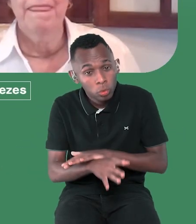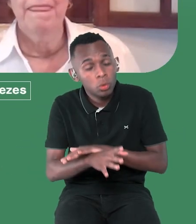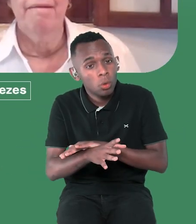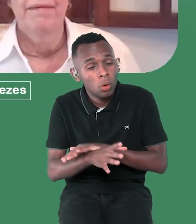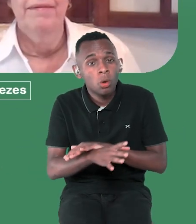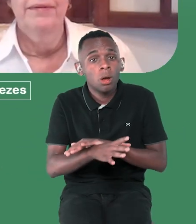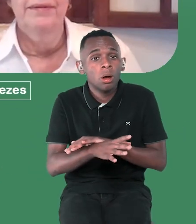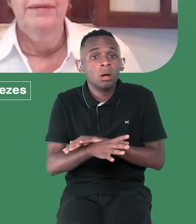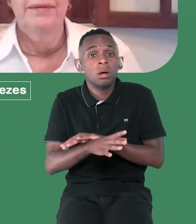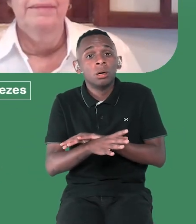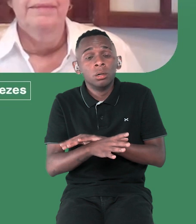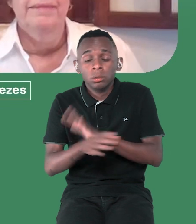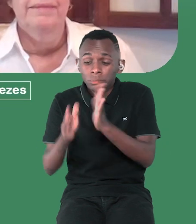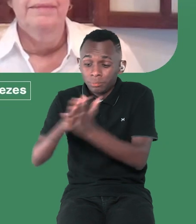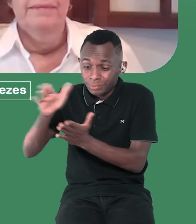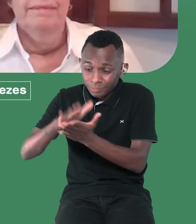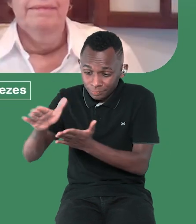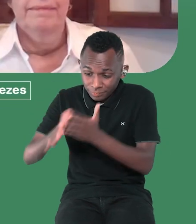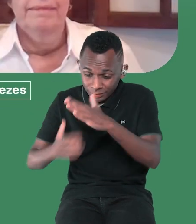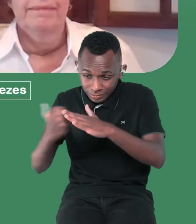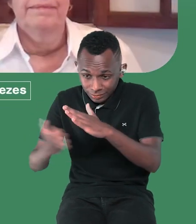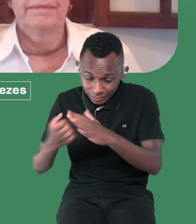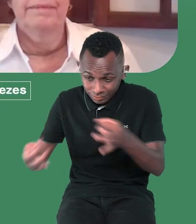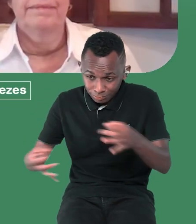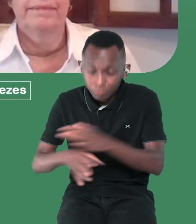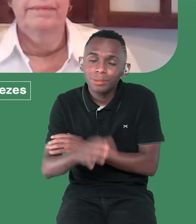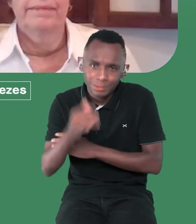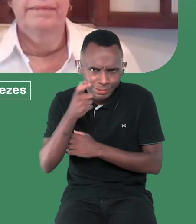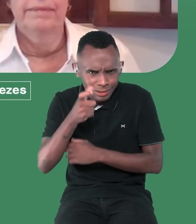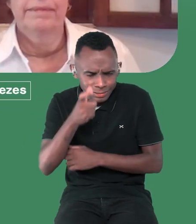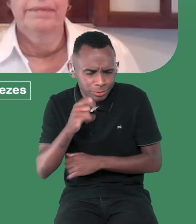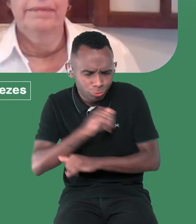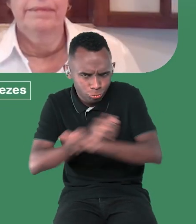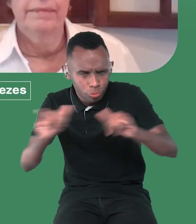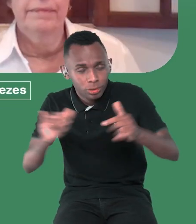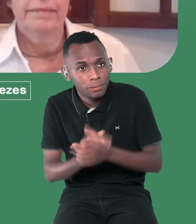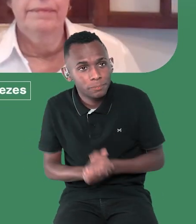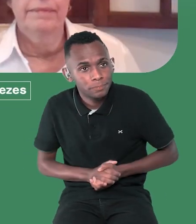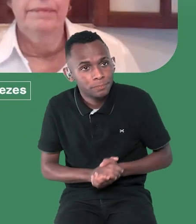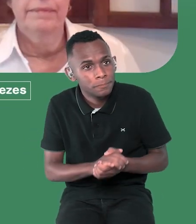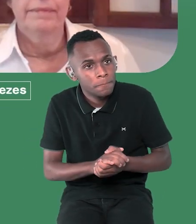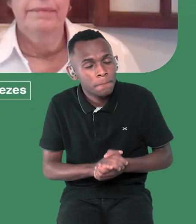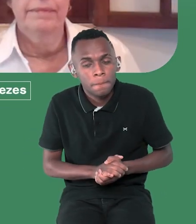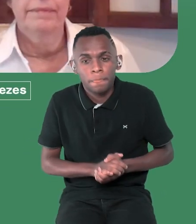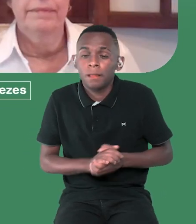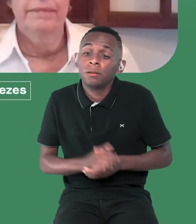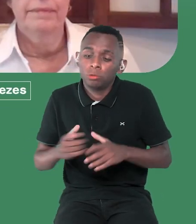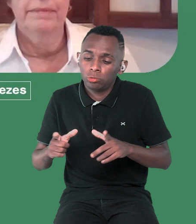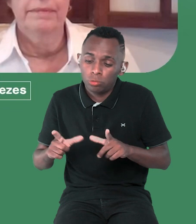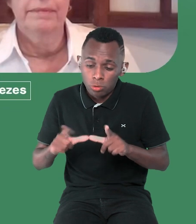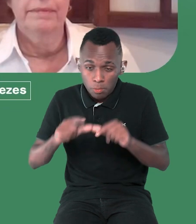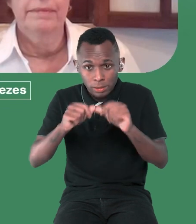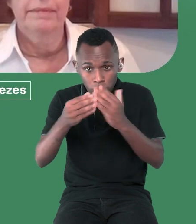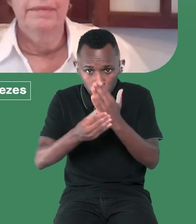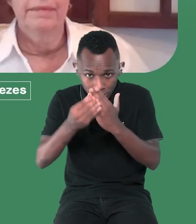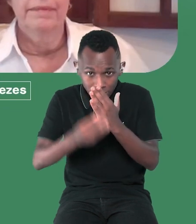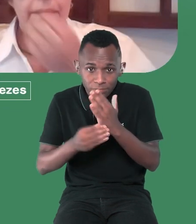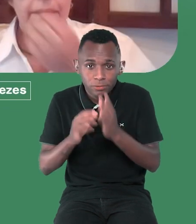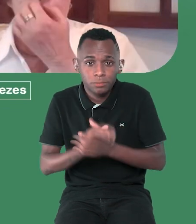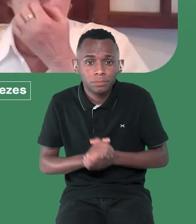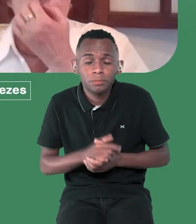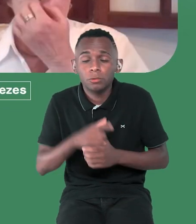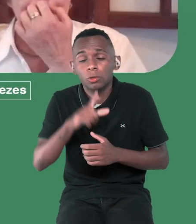a palavra, né? A palavra já está ali dada pelo escritor, né? Então, cabe ao